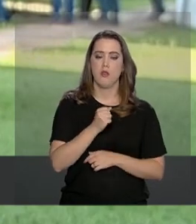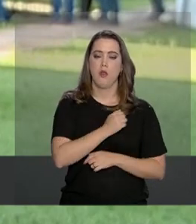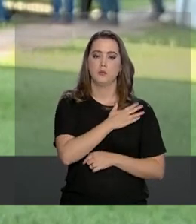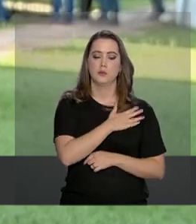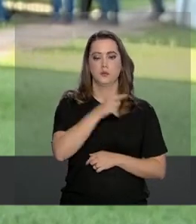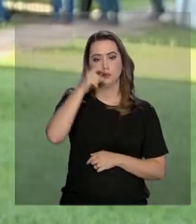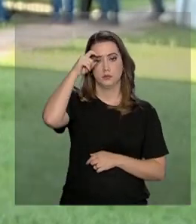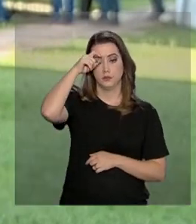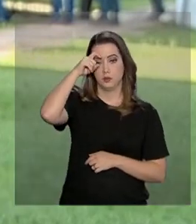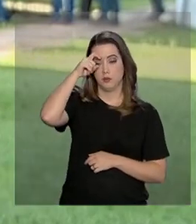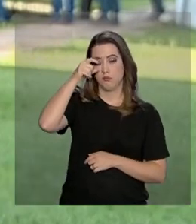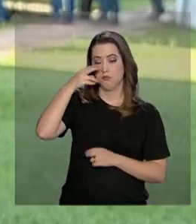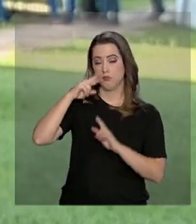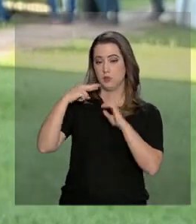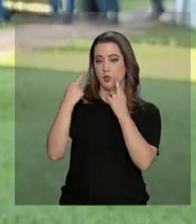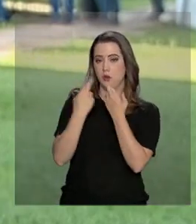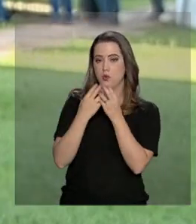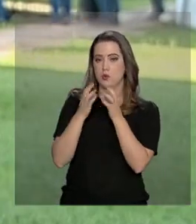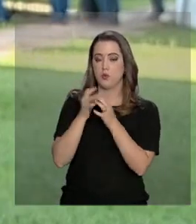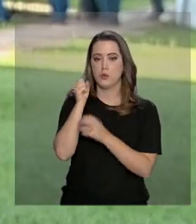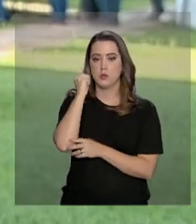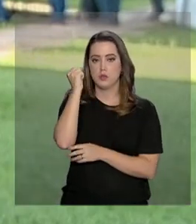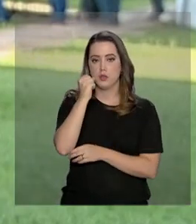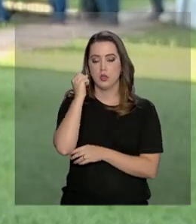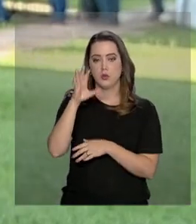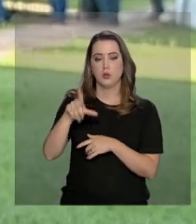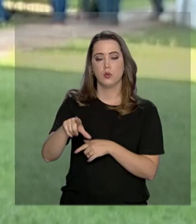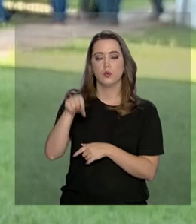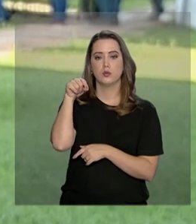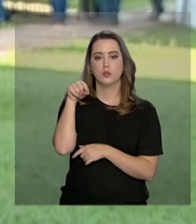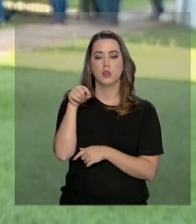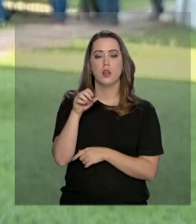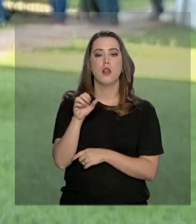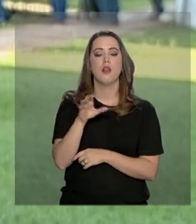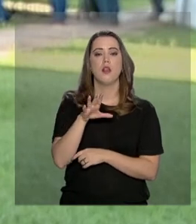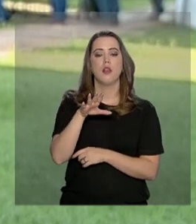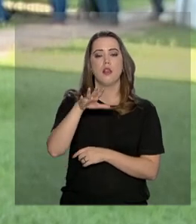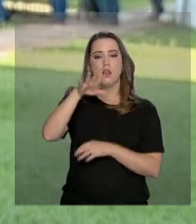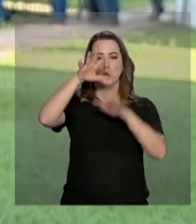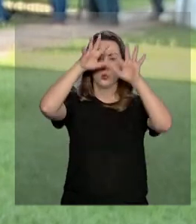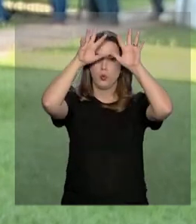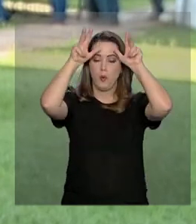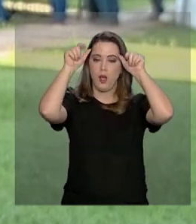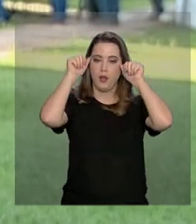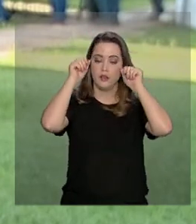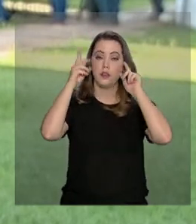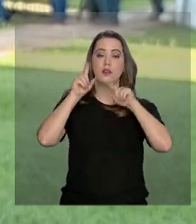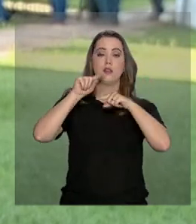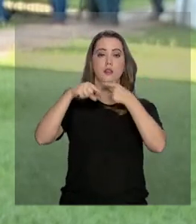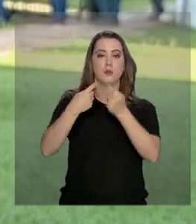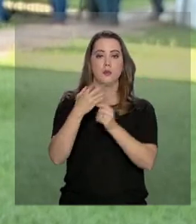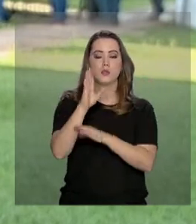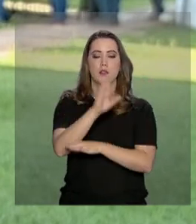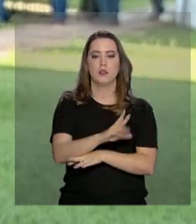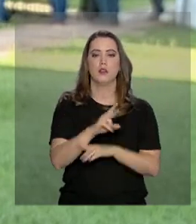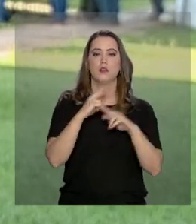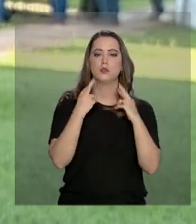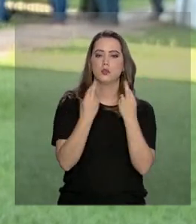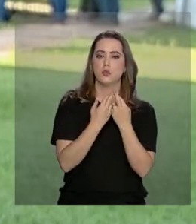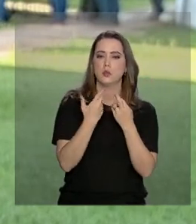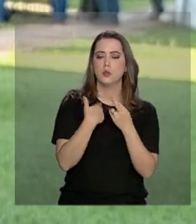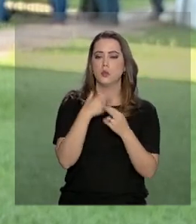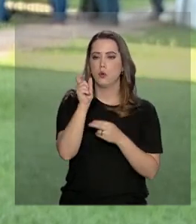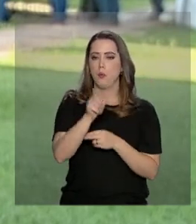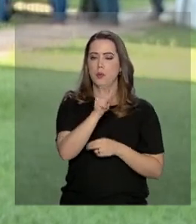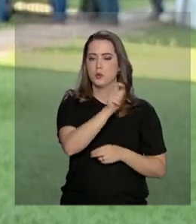manhã com o senador eleito pelo MDB do Acre, Márcio Bittar. À tarde, foi a vez de se encontrar com autoridades religiosas e também da